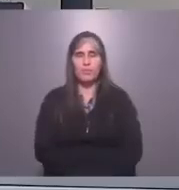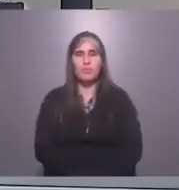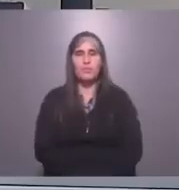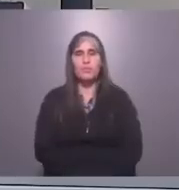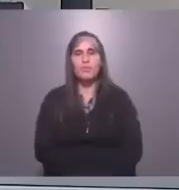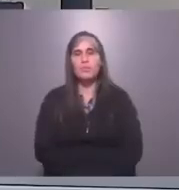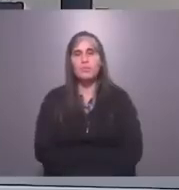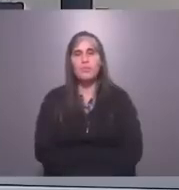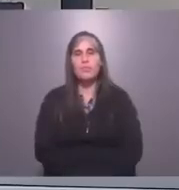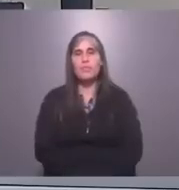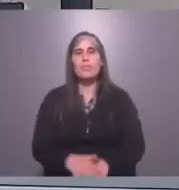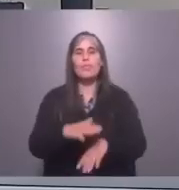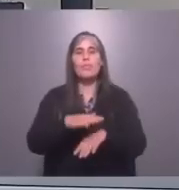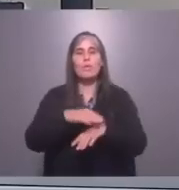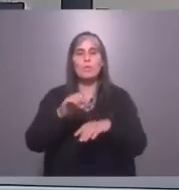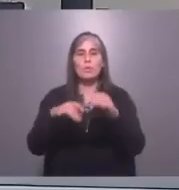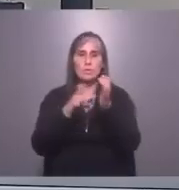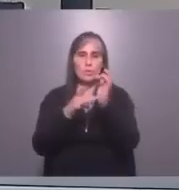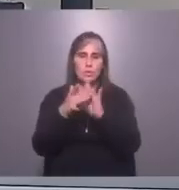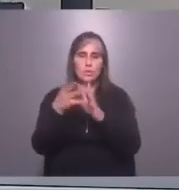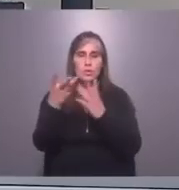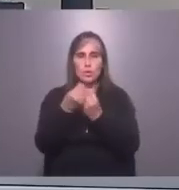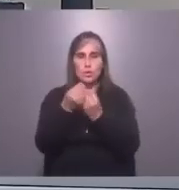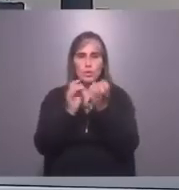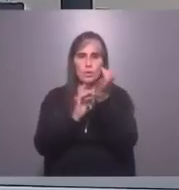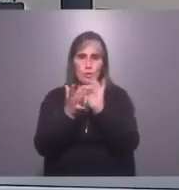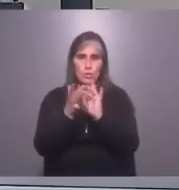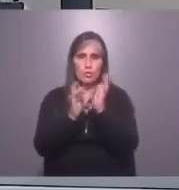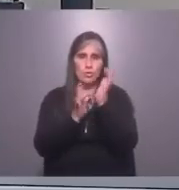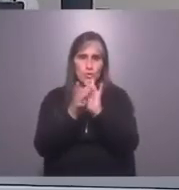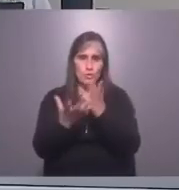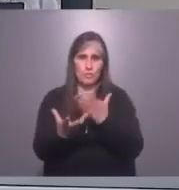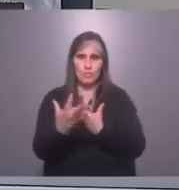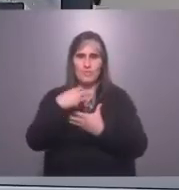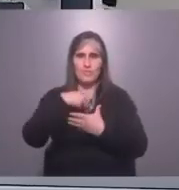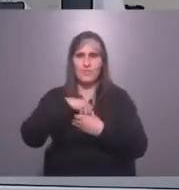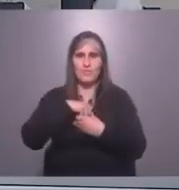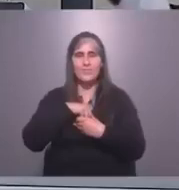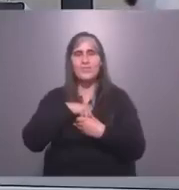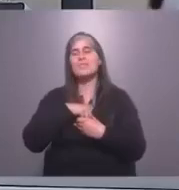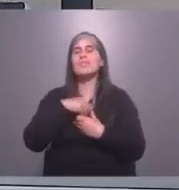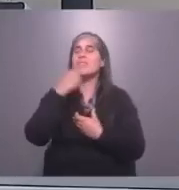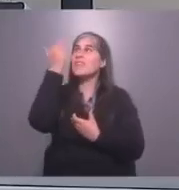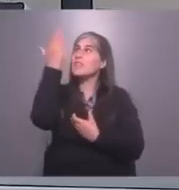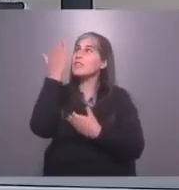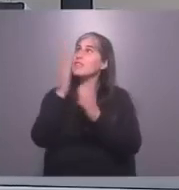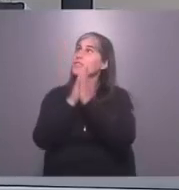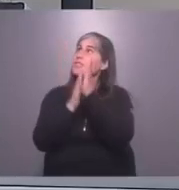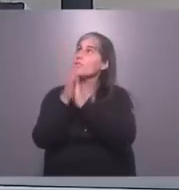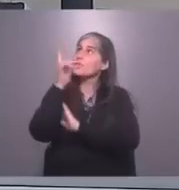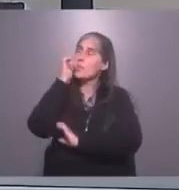Per ipsum et cum ipso et in ipso est tibi Deo